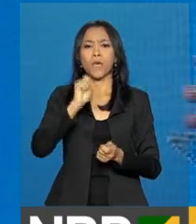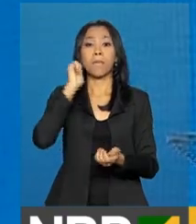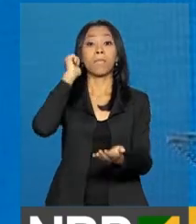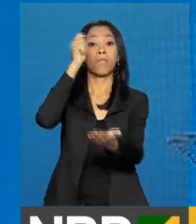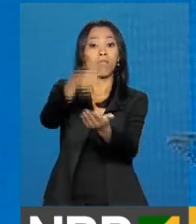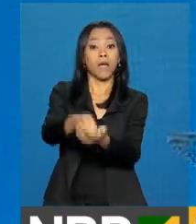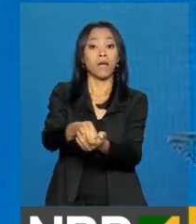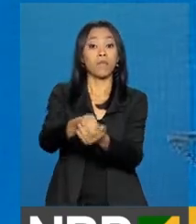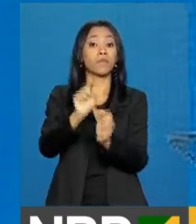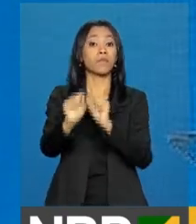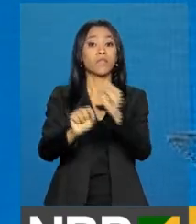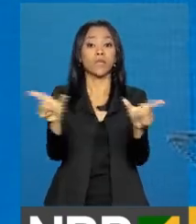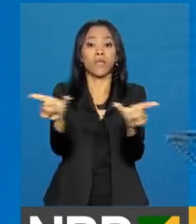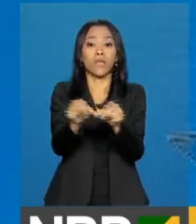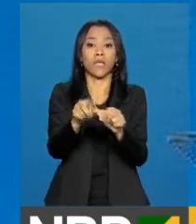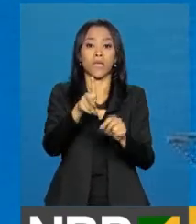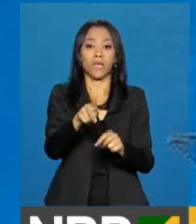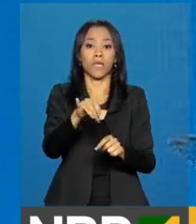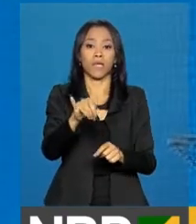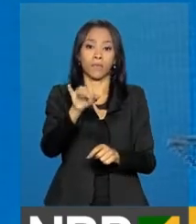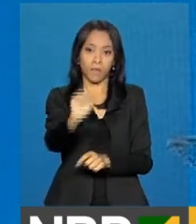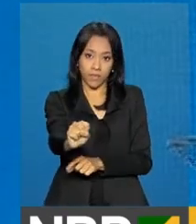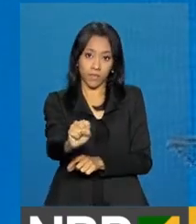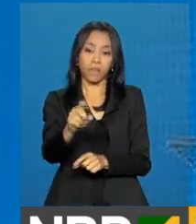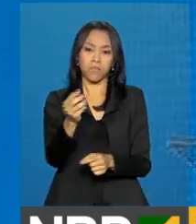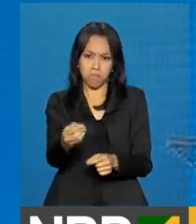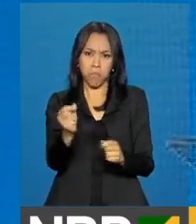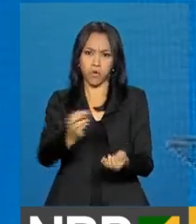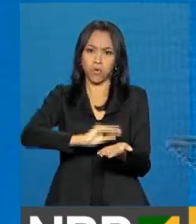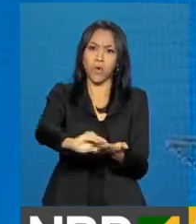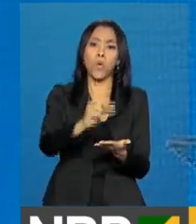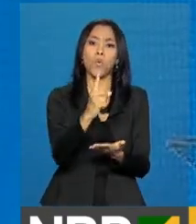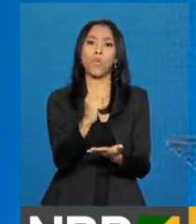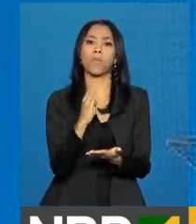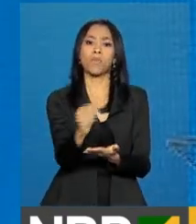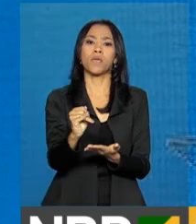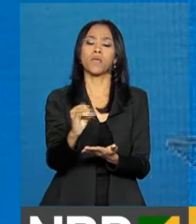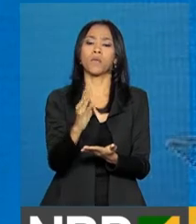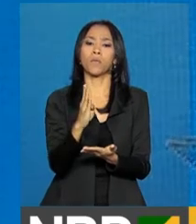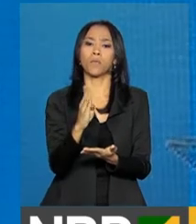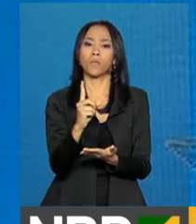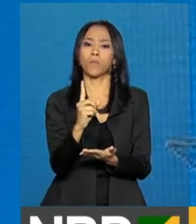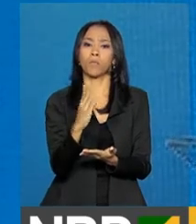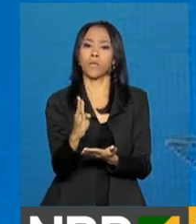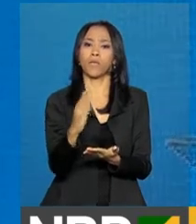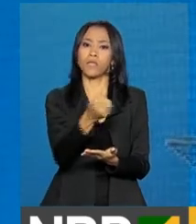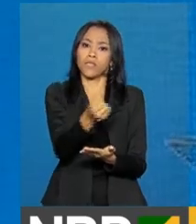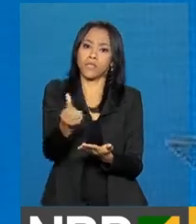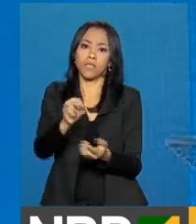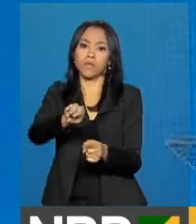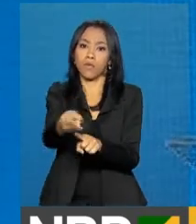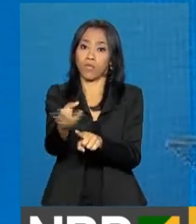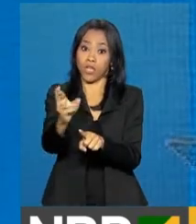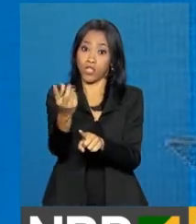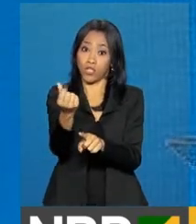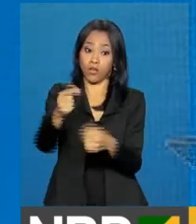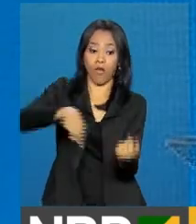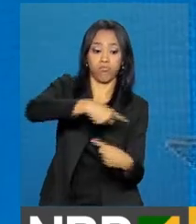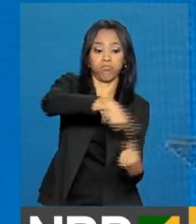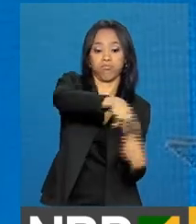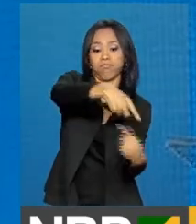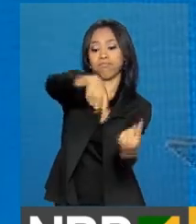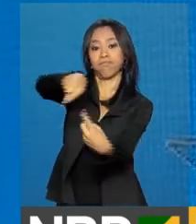cotas do PIS, né, que pode colocar 1 bilhão e 600 milhões de reais em circulação, como de igual